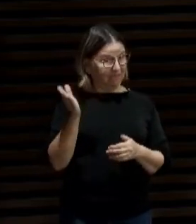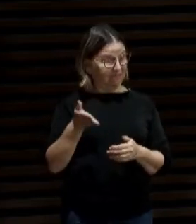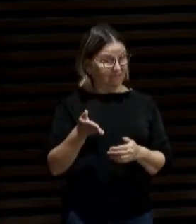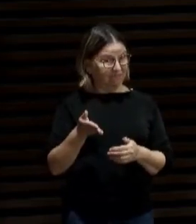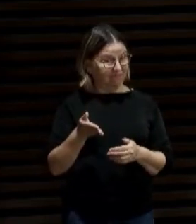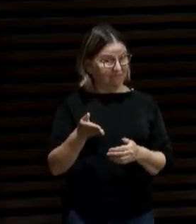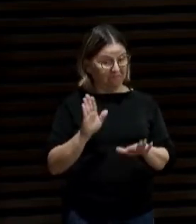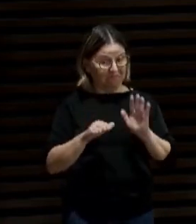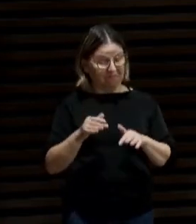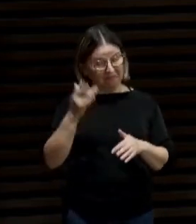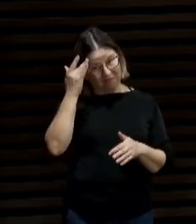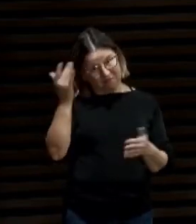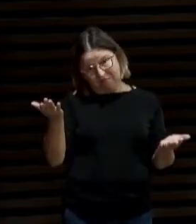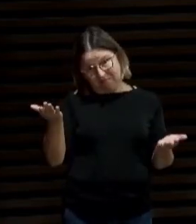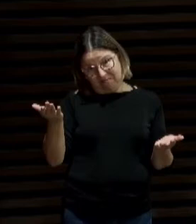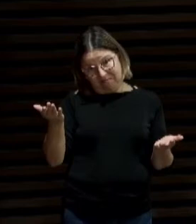amanhã.